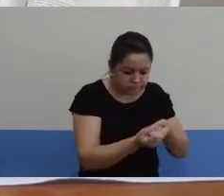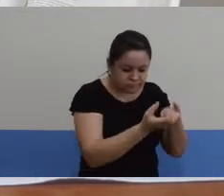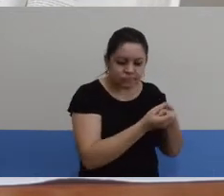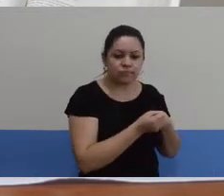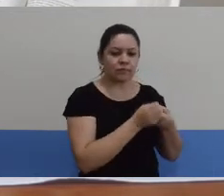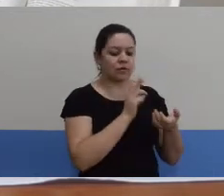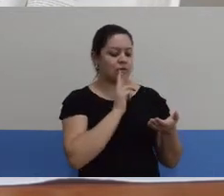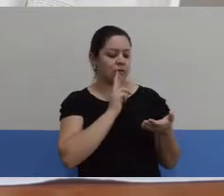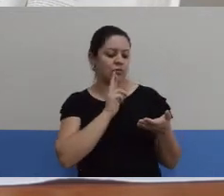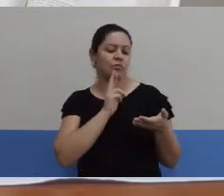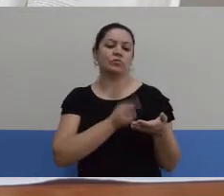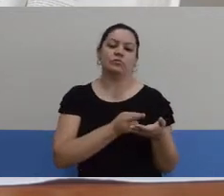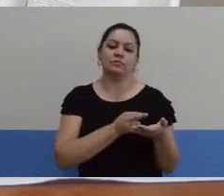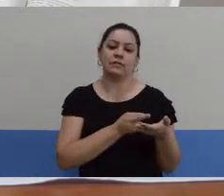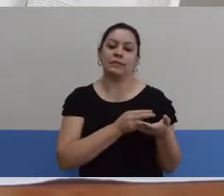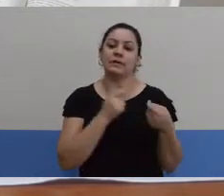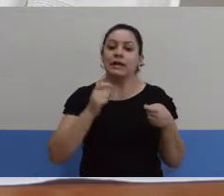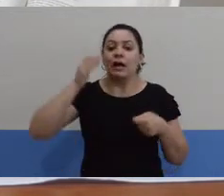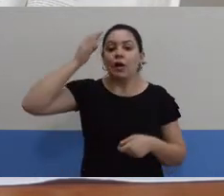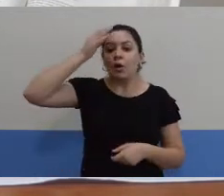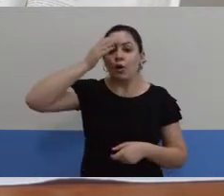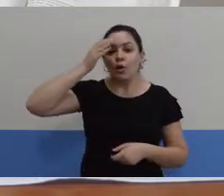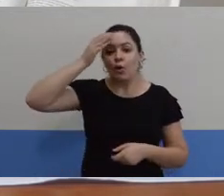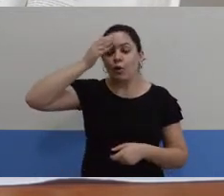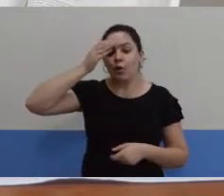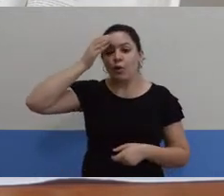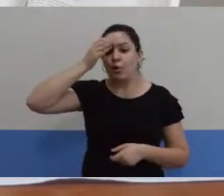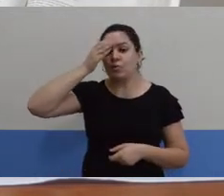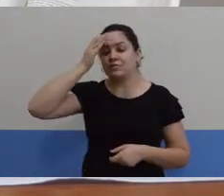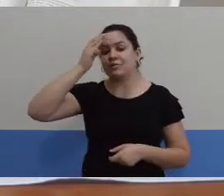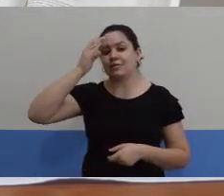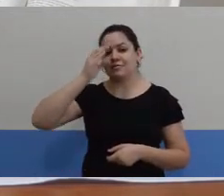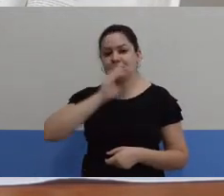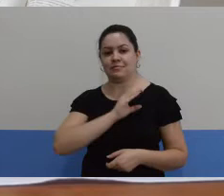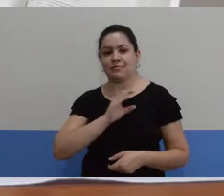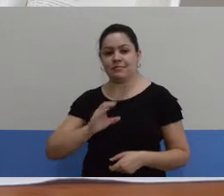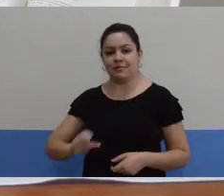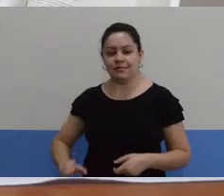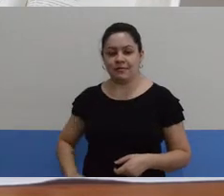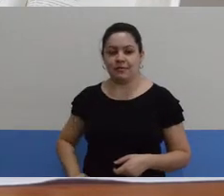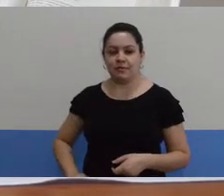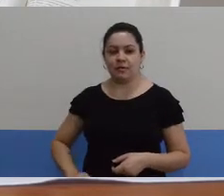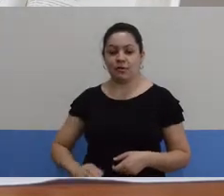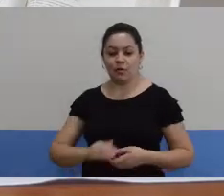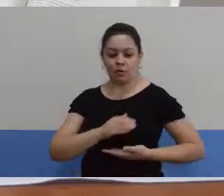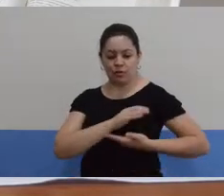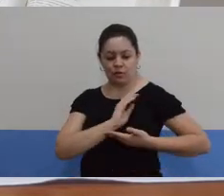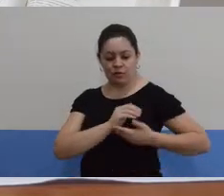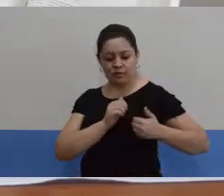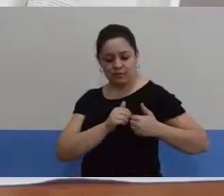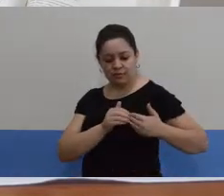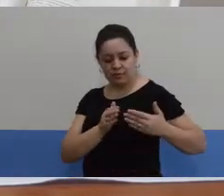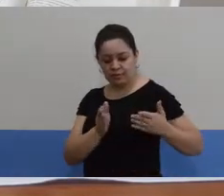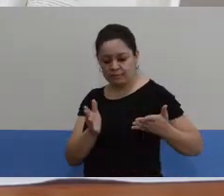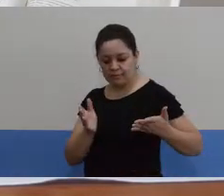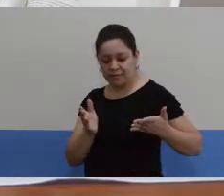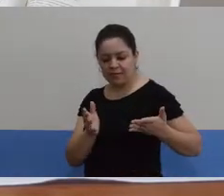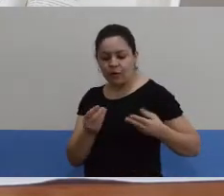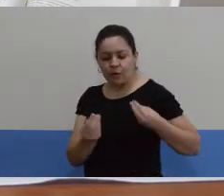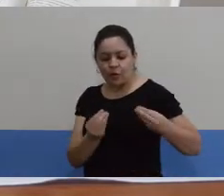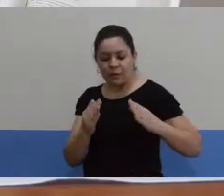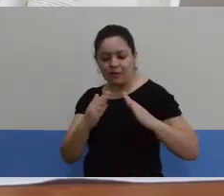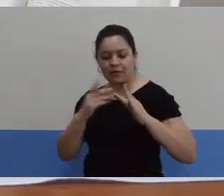uma consciência cristã, coração aberto, à luz do que nós podemos melhorar